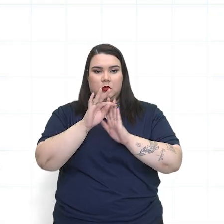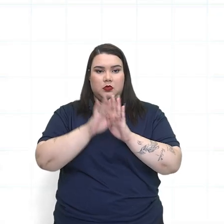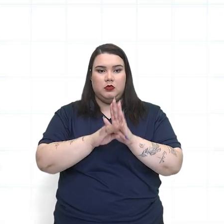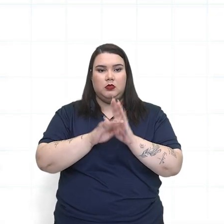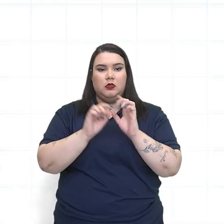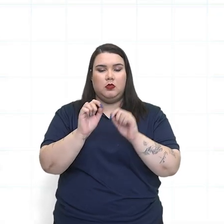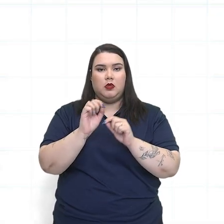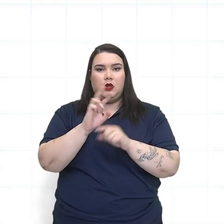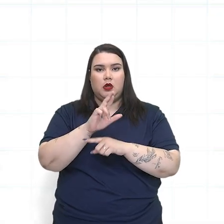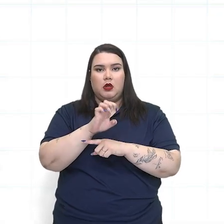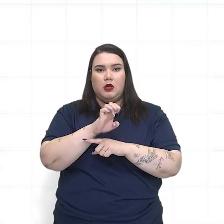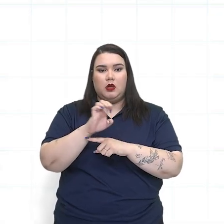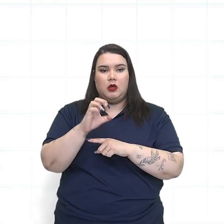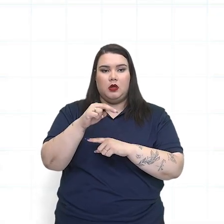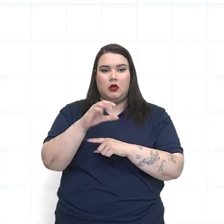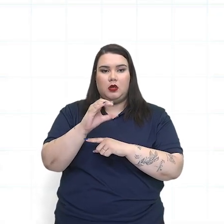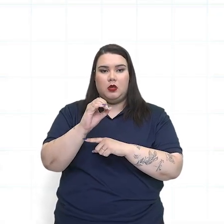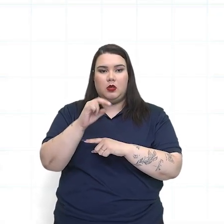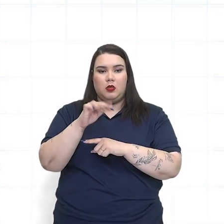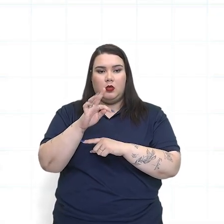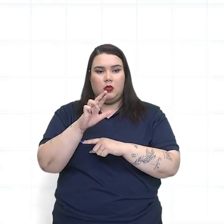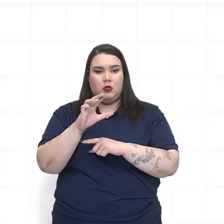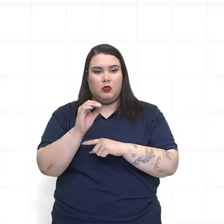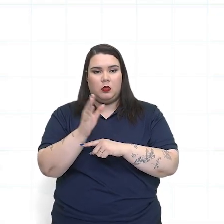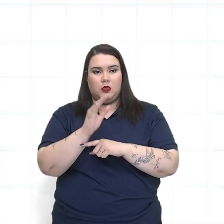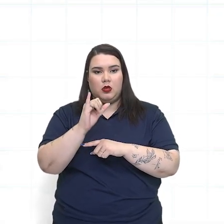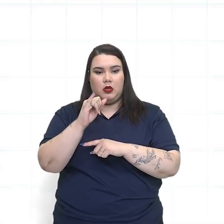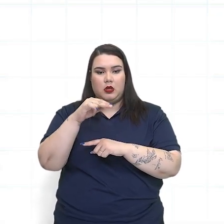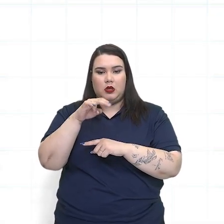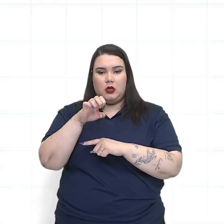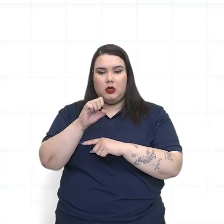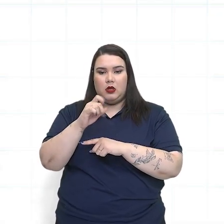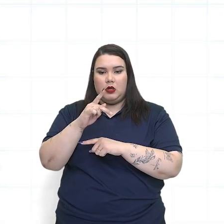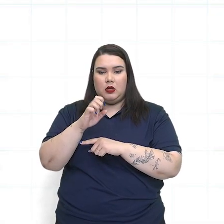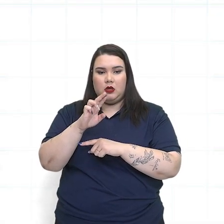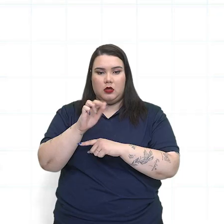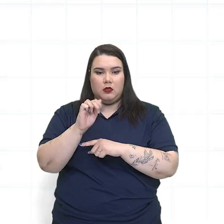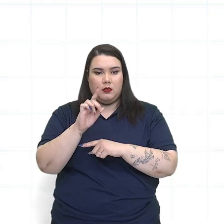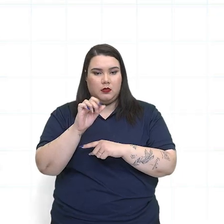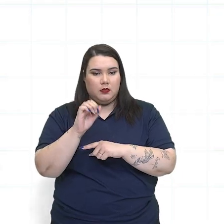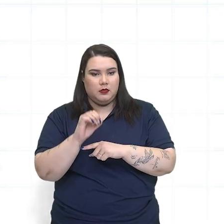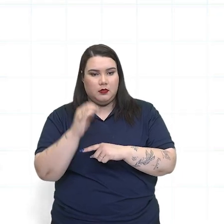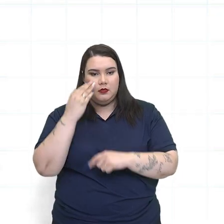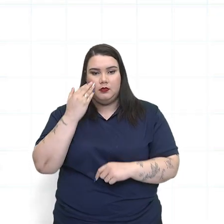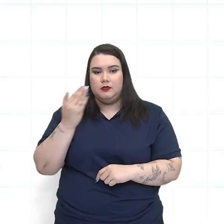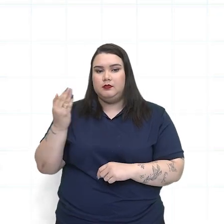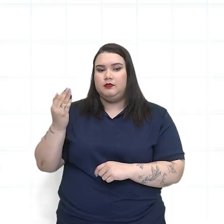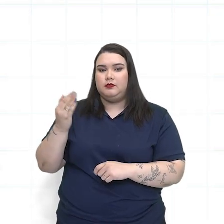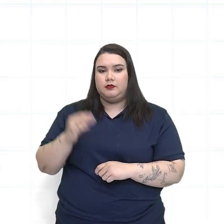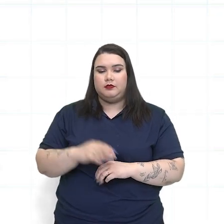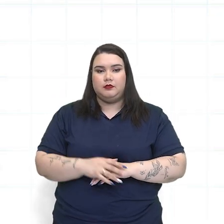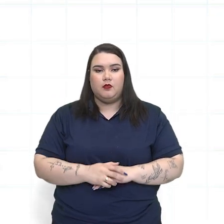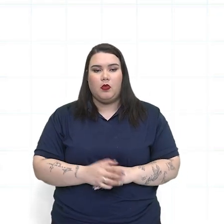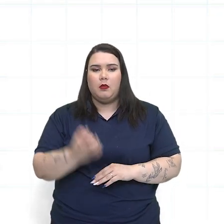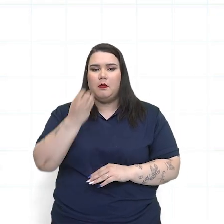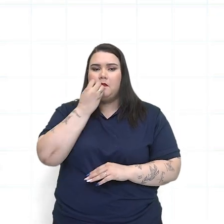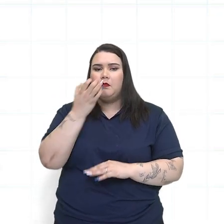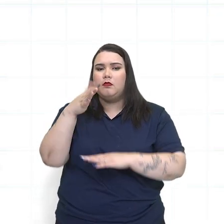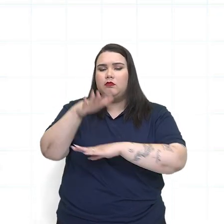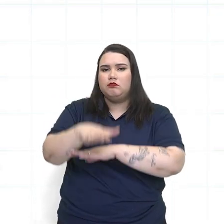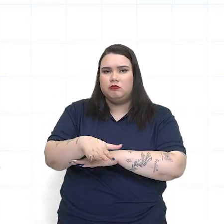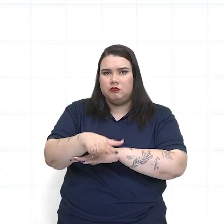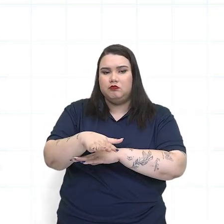chama-se Reencontro Inesperado, que no caso aqui é o quê? Uma tirinha, né? É uma história em quadrinhos. Então, observe o seguinte. Boa